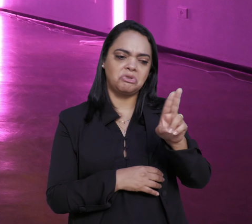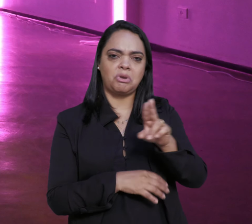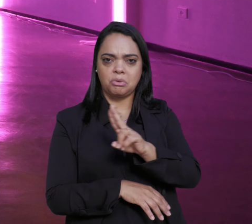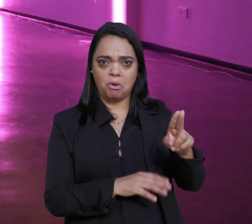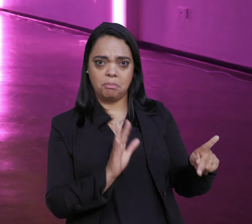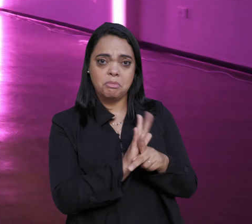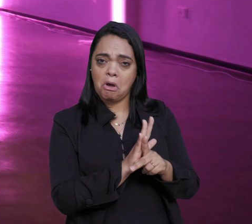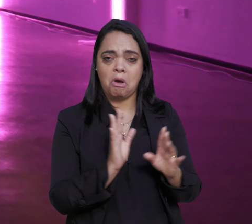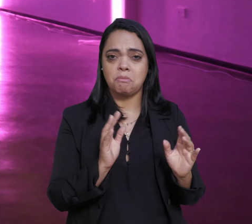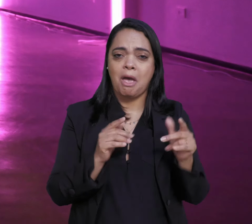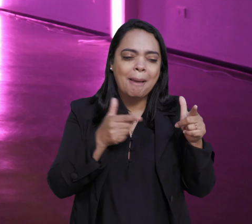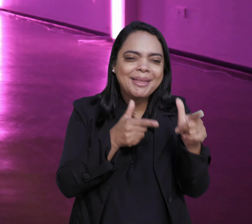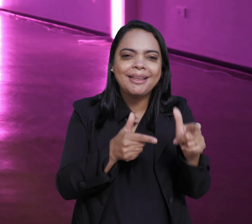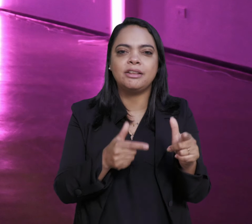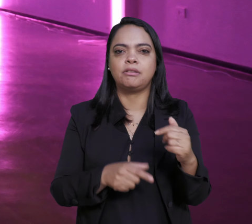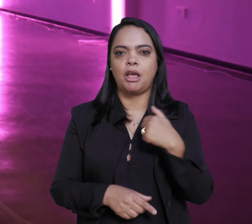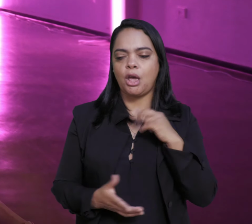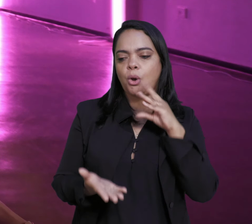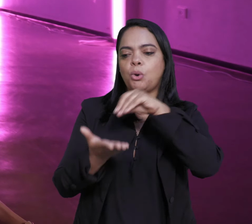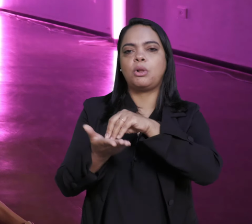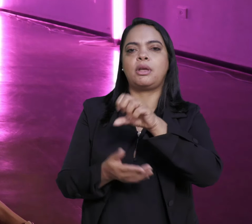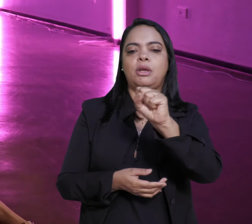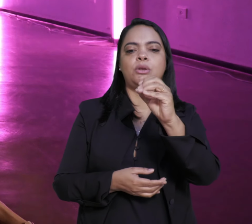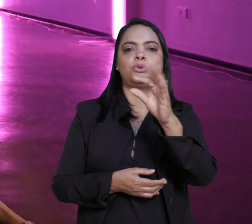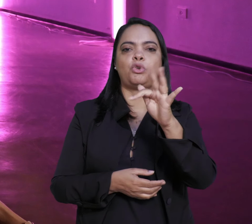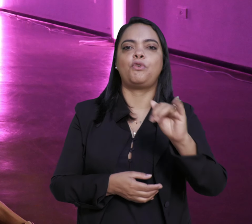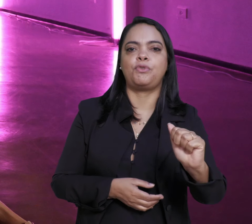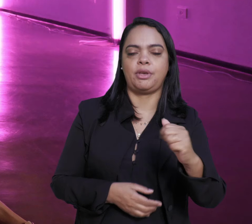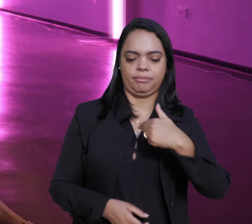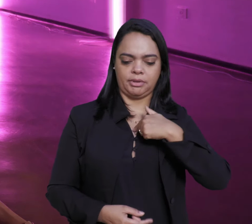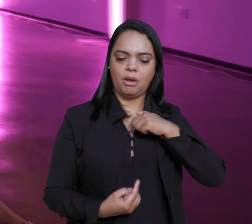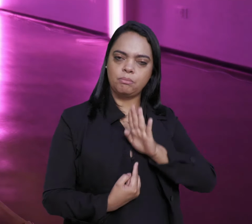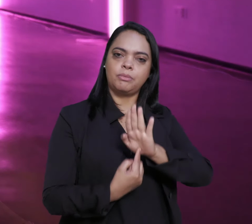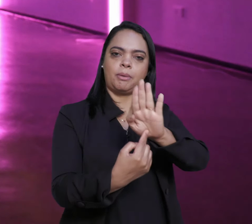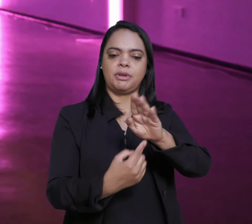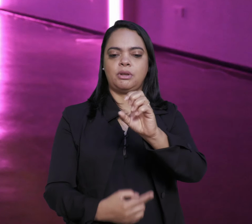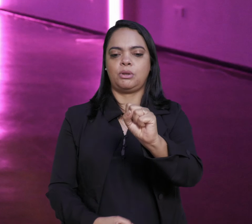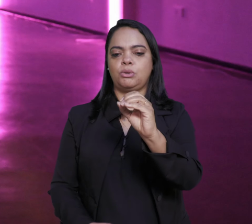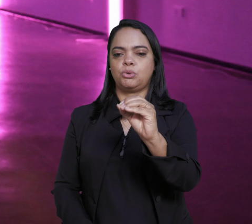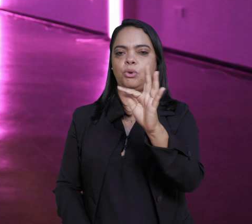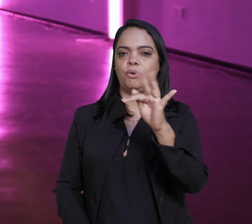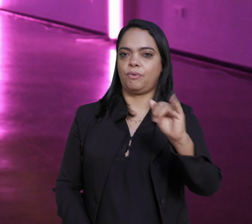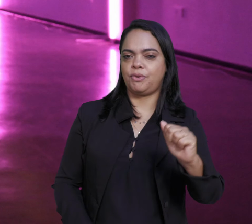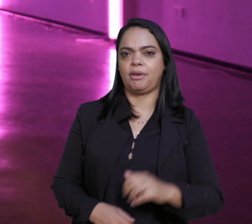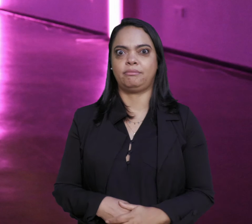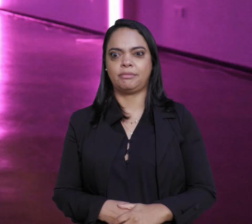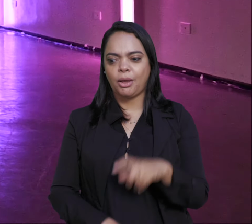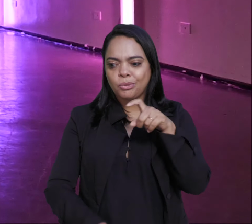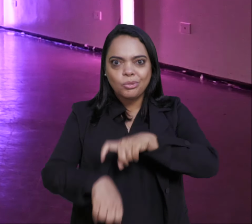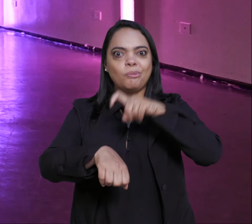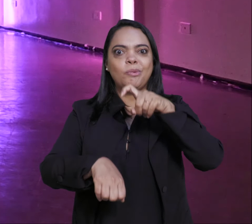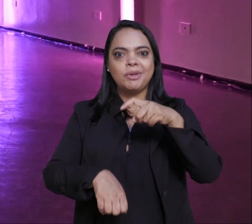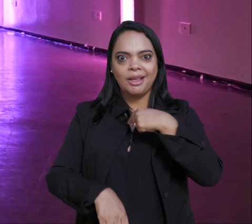nome, outros apelidos. E eu coloco Sofia como meu nome. E ali eu me apresento enquanto Sofia. Então, aquele momento foi